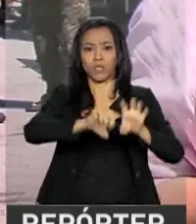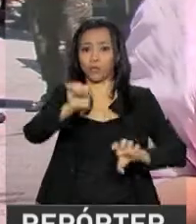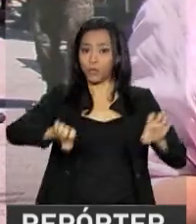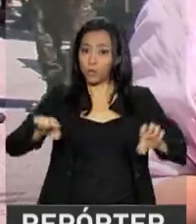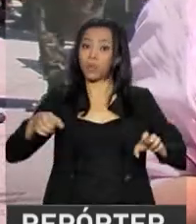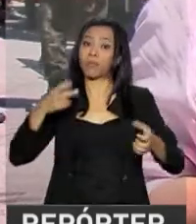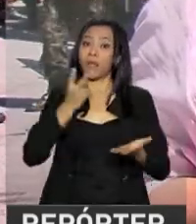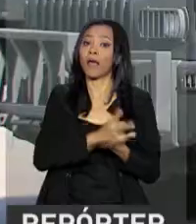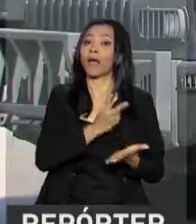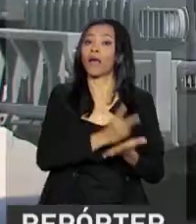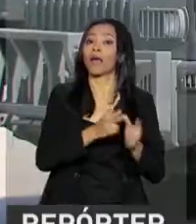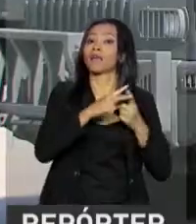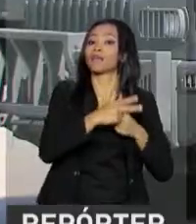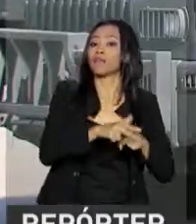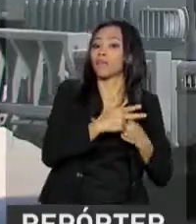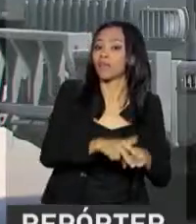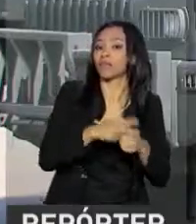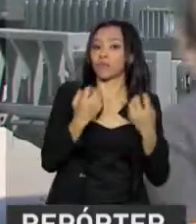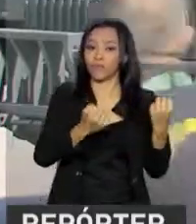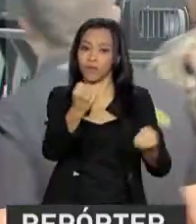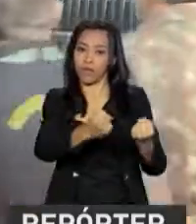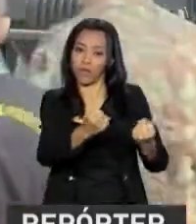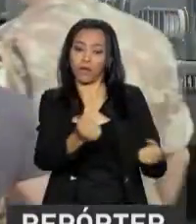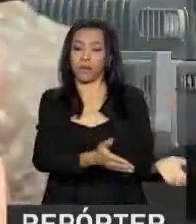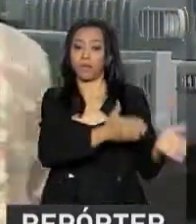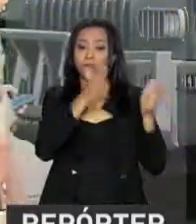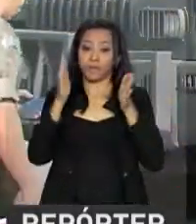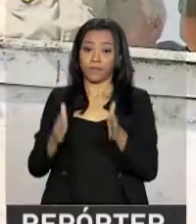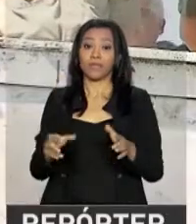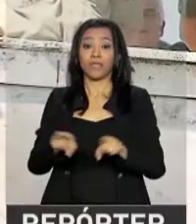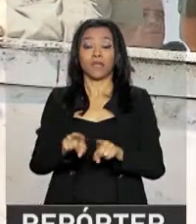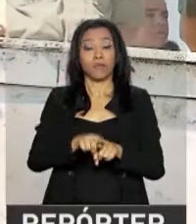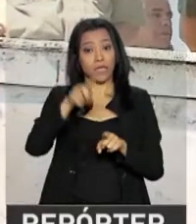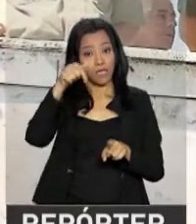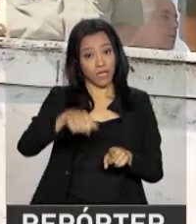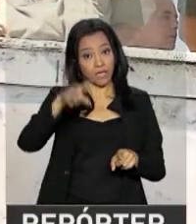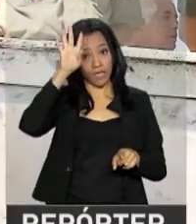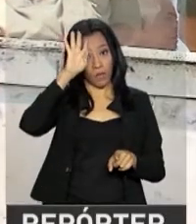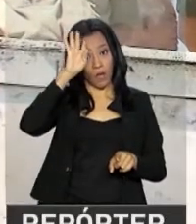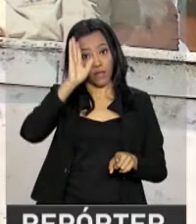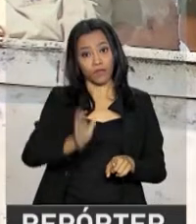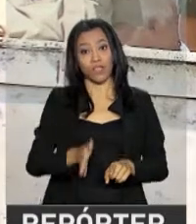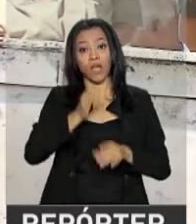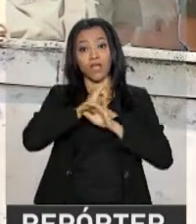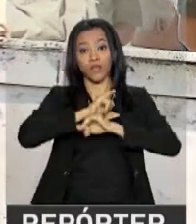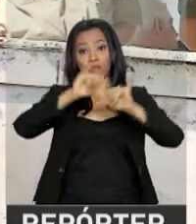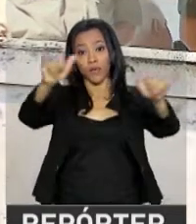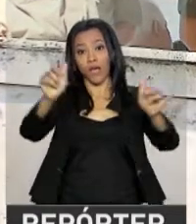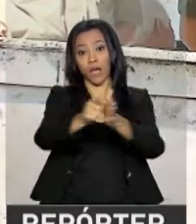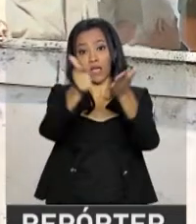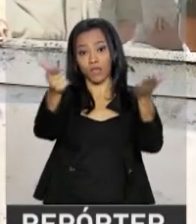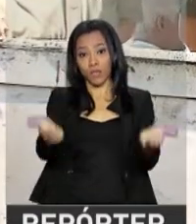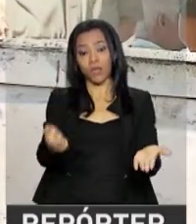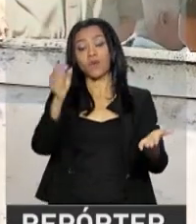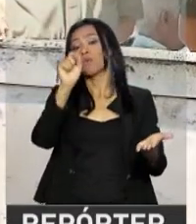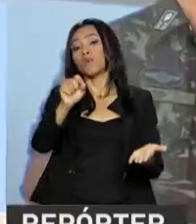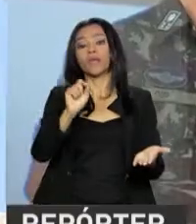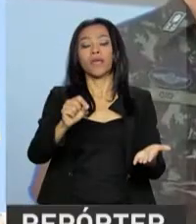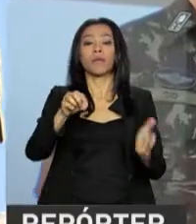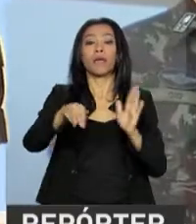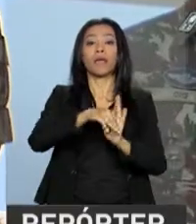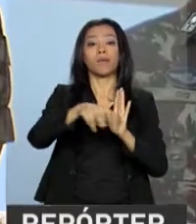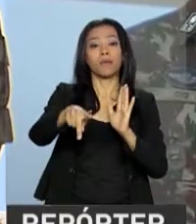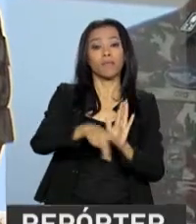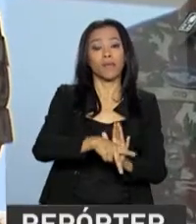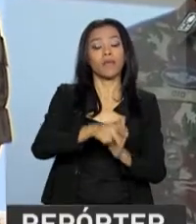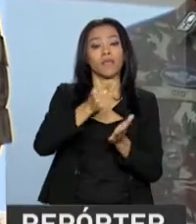manutenção dos veículos. Também nesta quarta-feira foi publicada no Diário Oficial da União medida provisória que autoriza o repasse